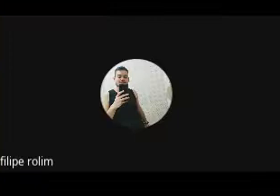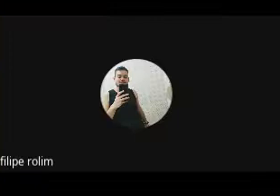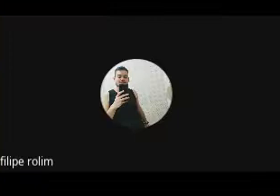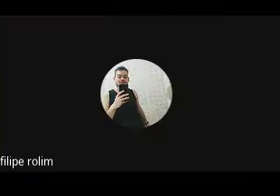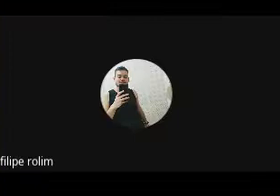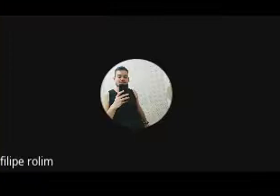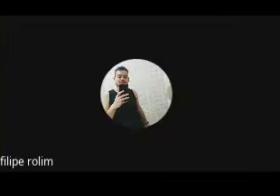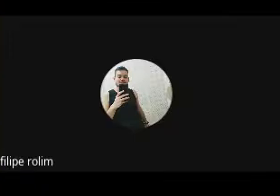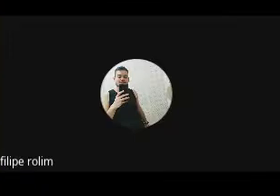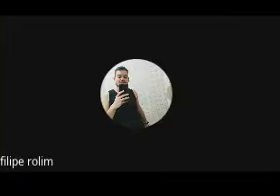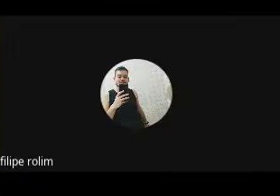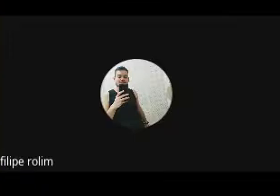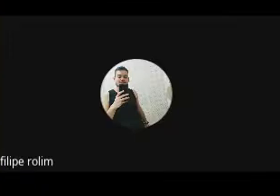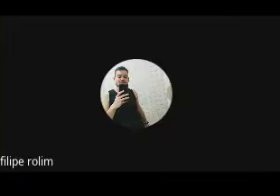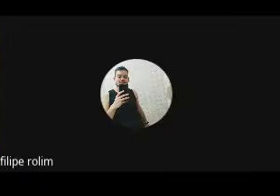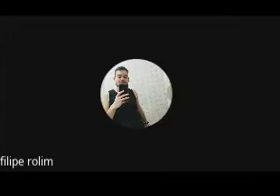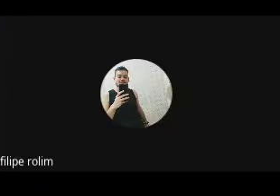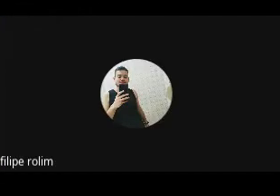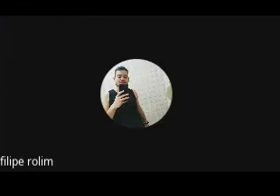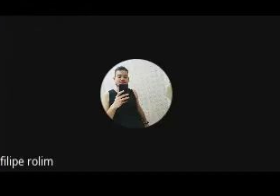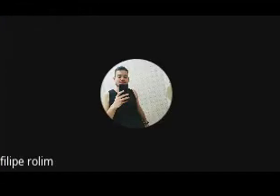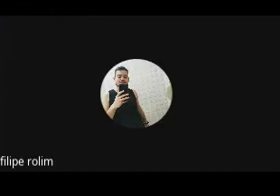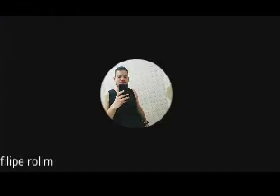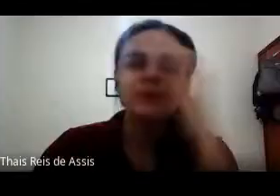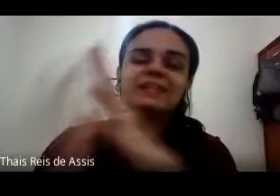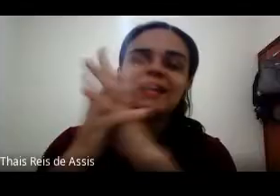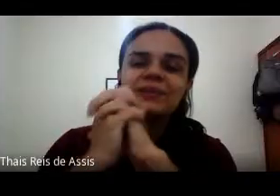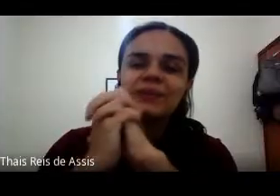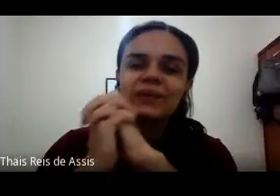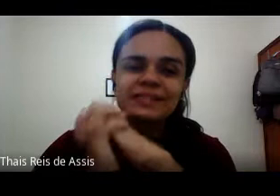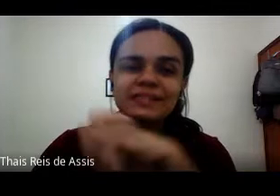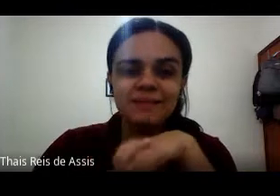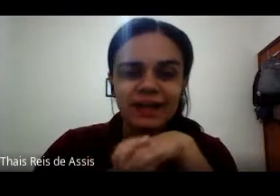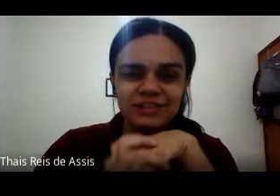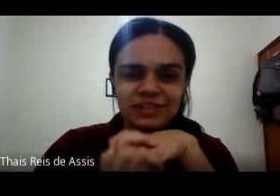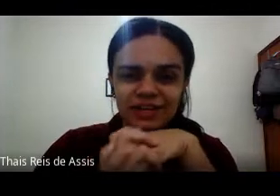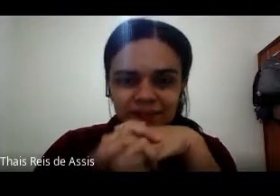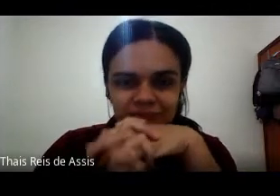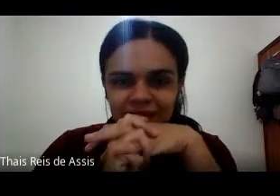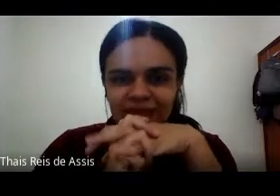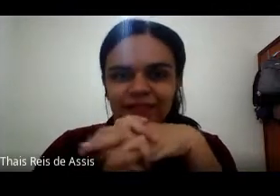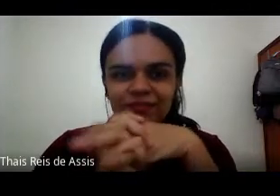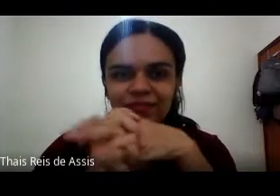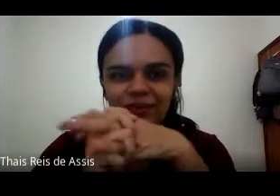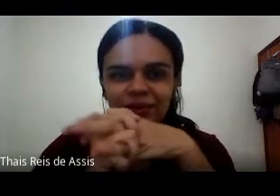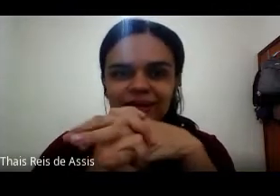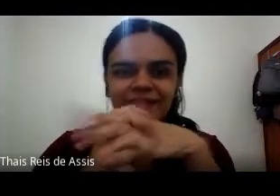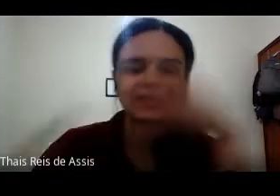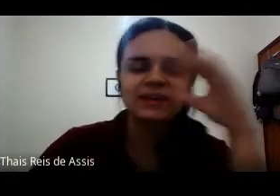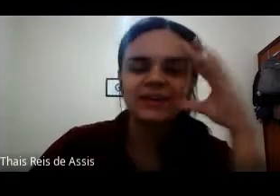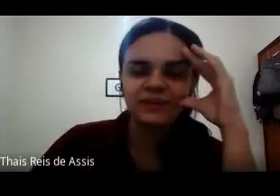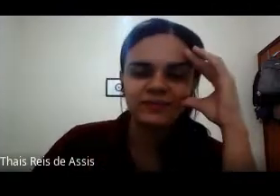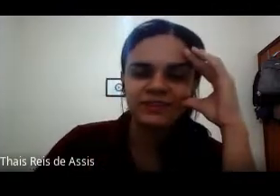Acho que eu ouvi falar, mas eu não estou lembrado. O senador, ele cita médica Ele viu que